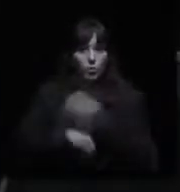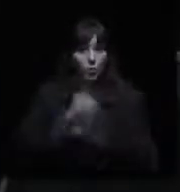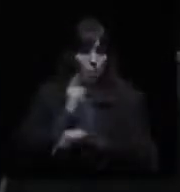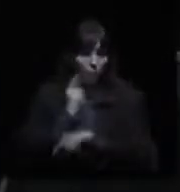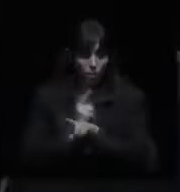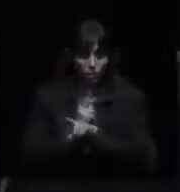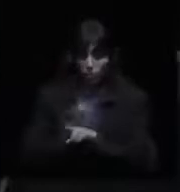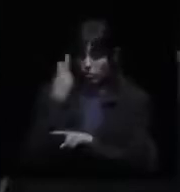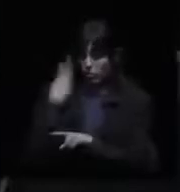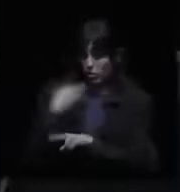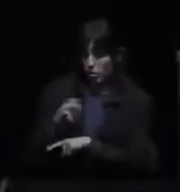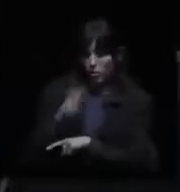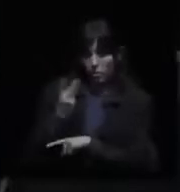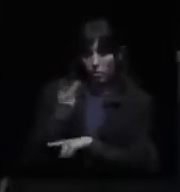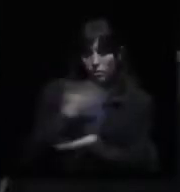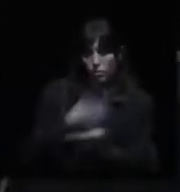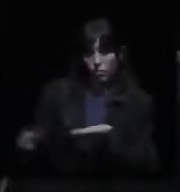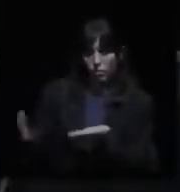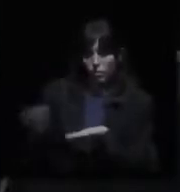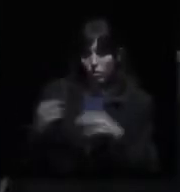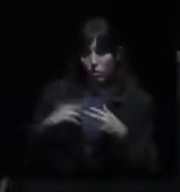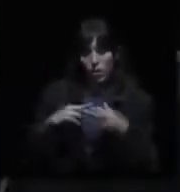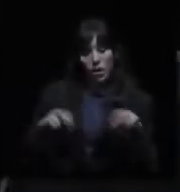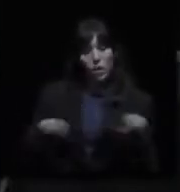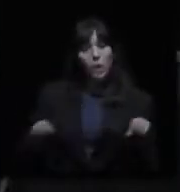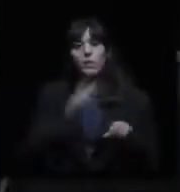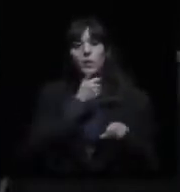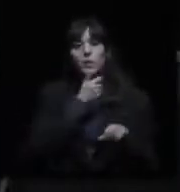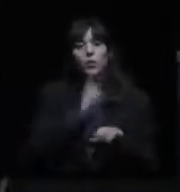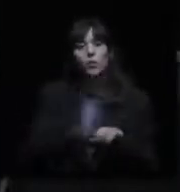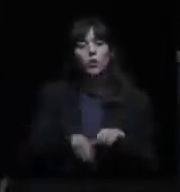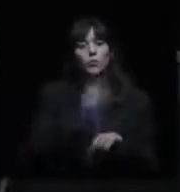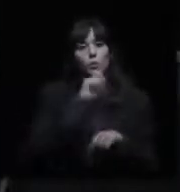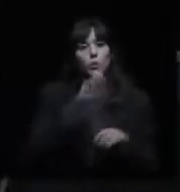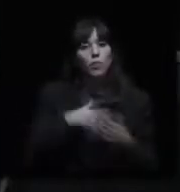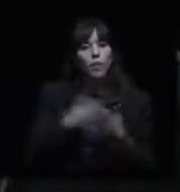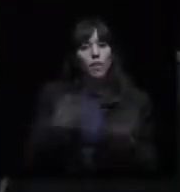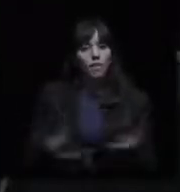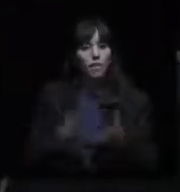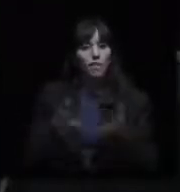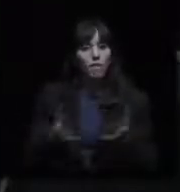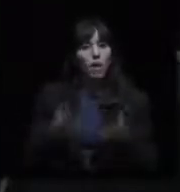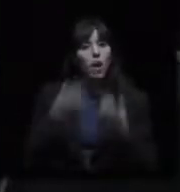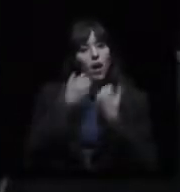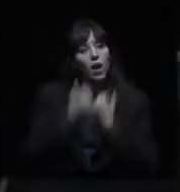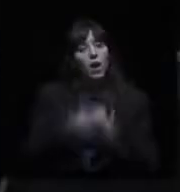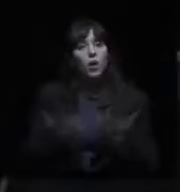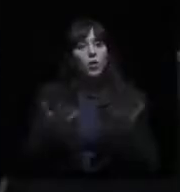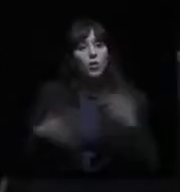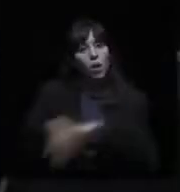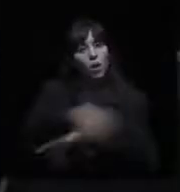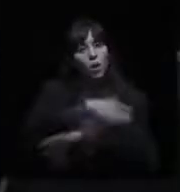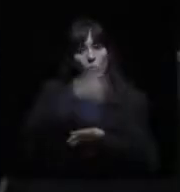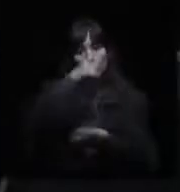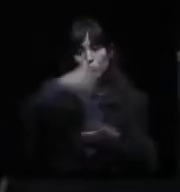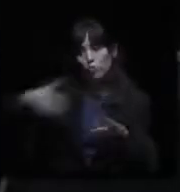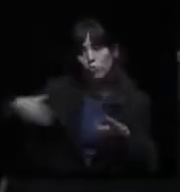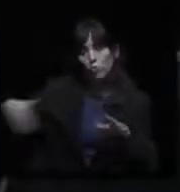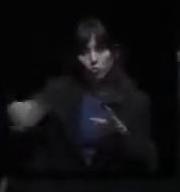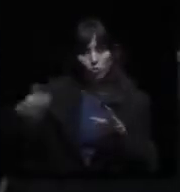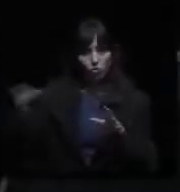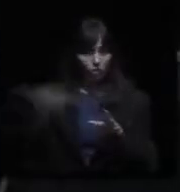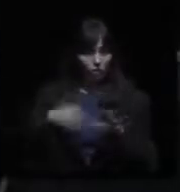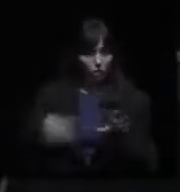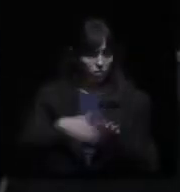uma proposta do PEV para que a Câmara ponderasse a possibilidade de promover sessões de esclarecimento e de envolvimento dos cidadãos